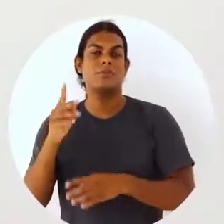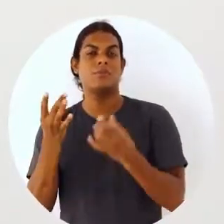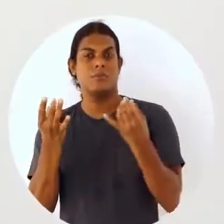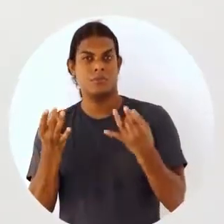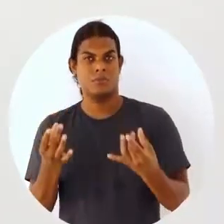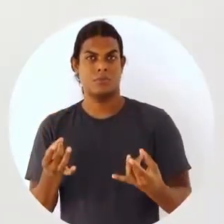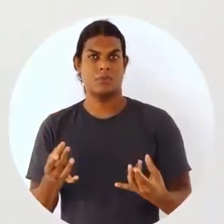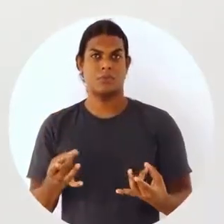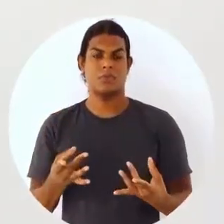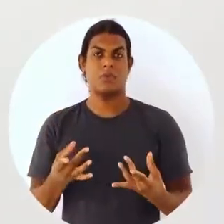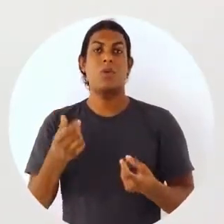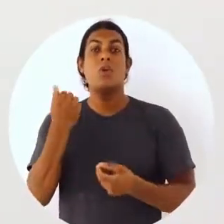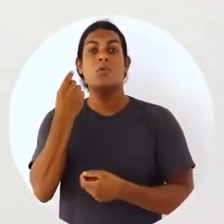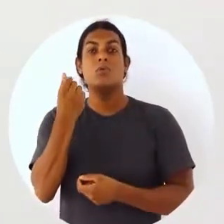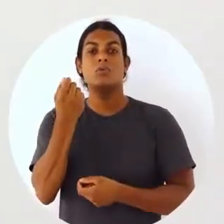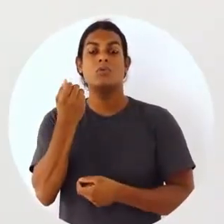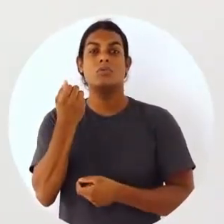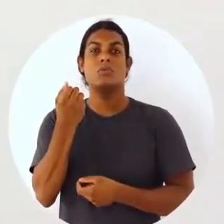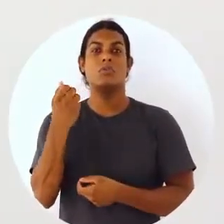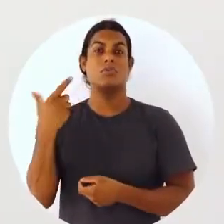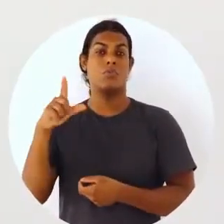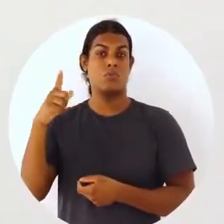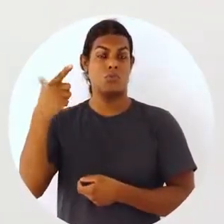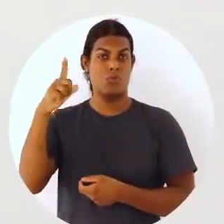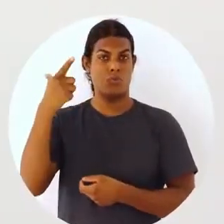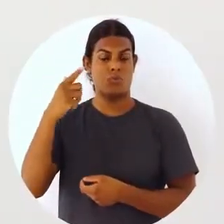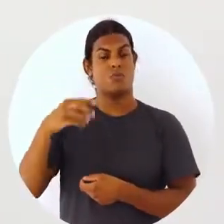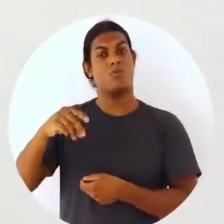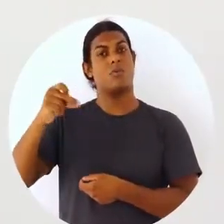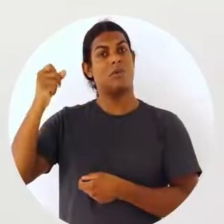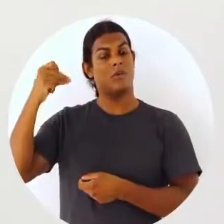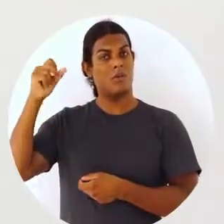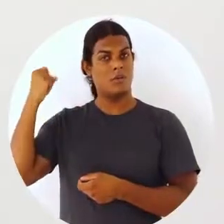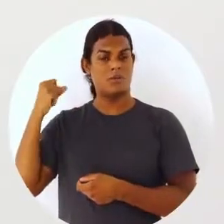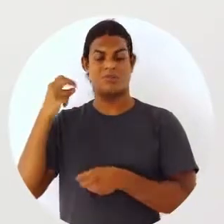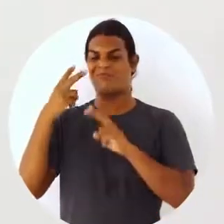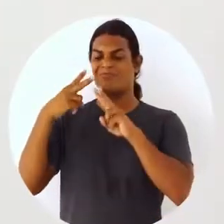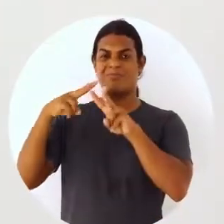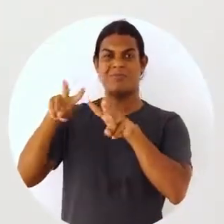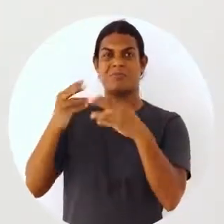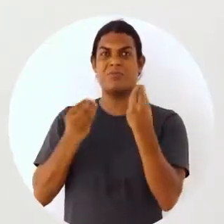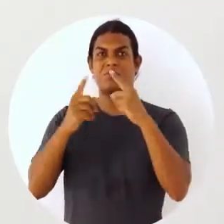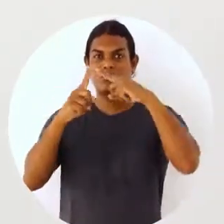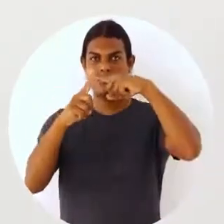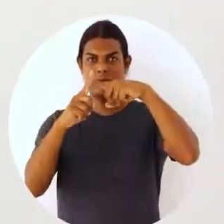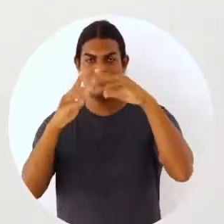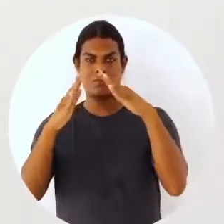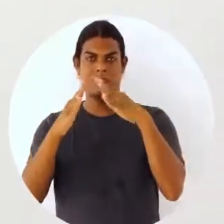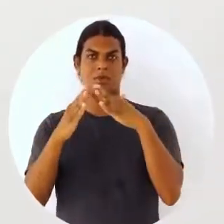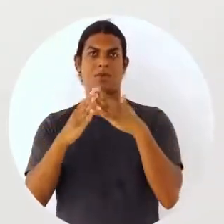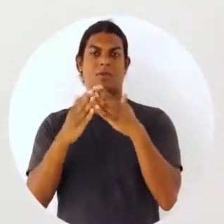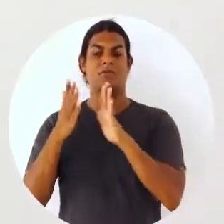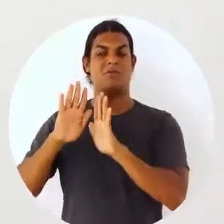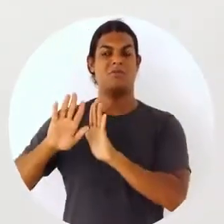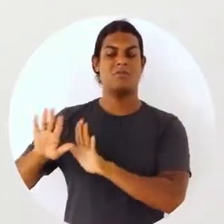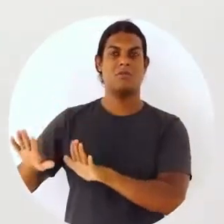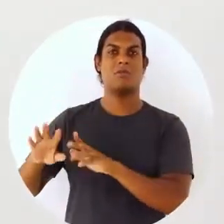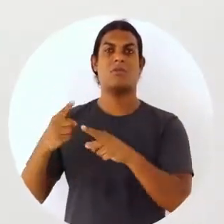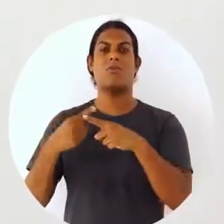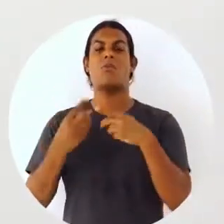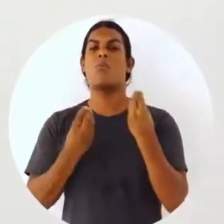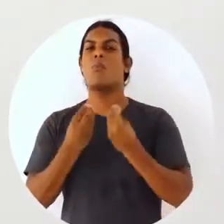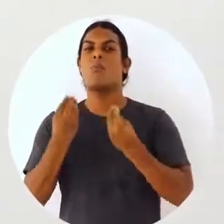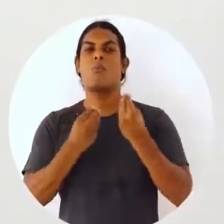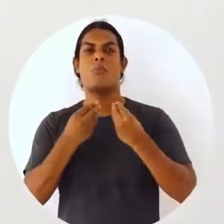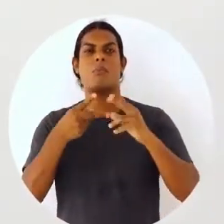O lucro antes ele não era bem visto pela Igreja Católica. Esse lucro era percebido até como um pecado,